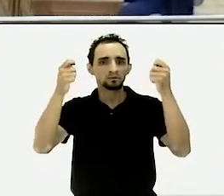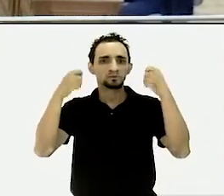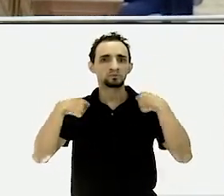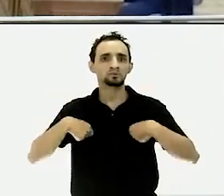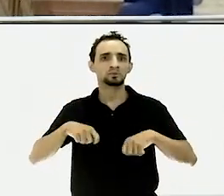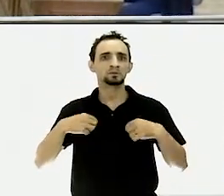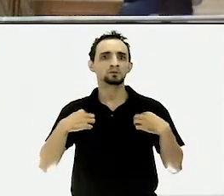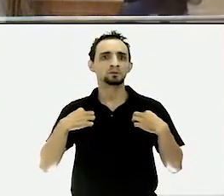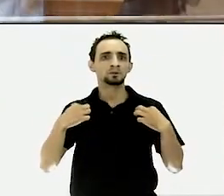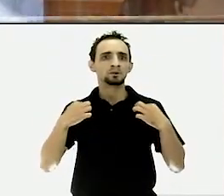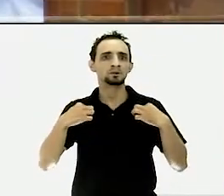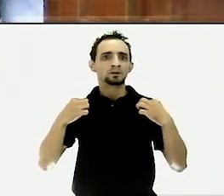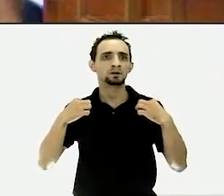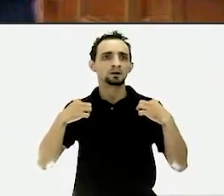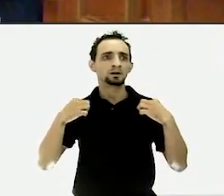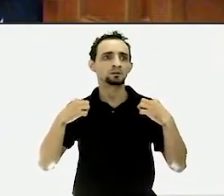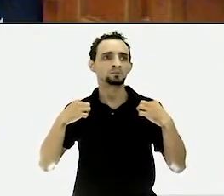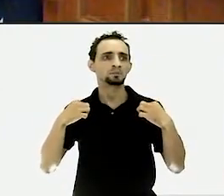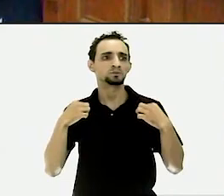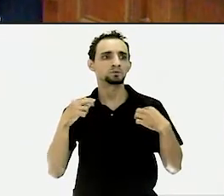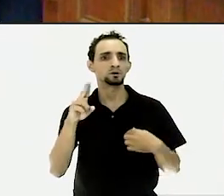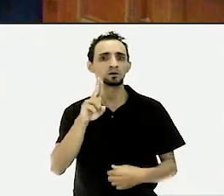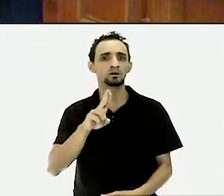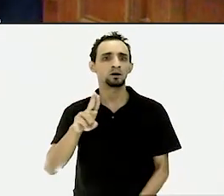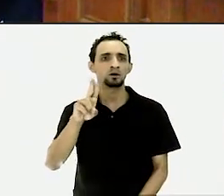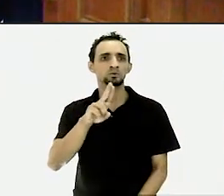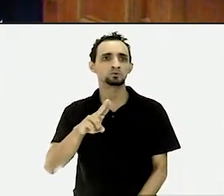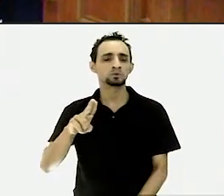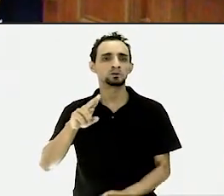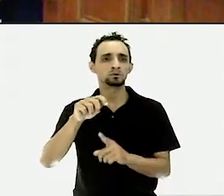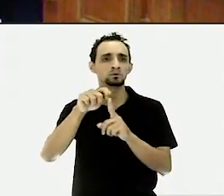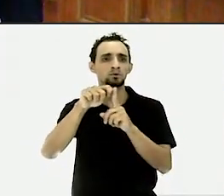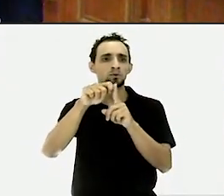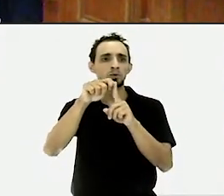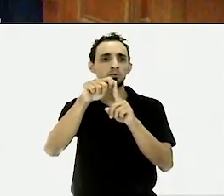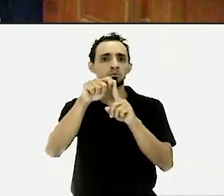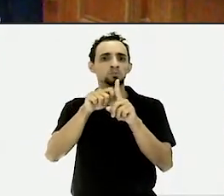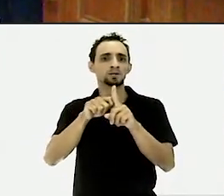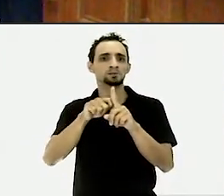pela presença aqui. E a gente conhece o CAPS, né?